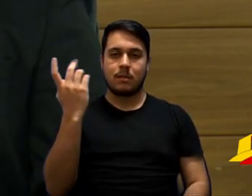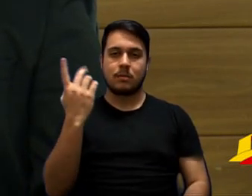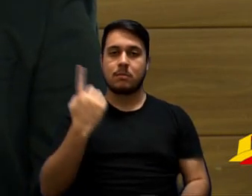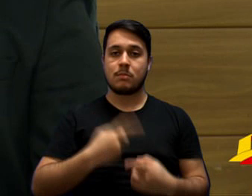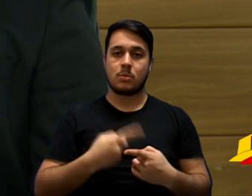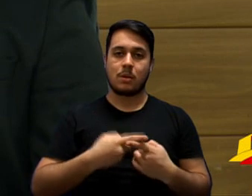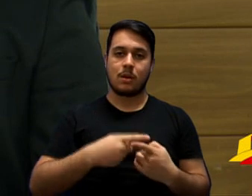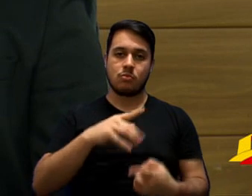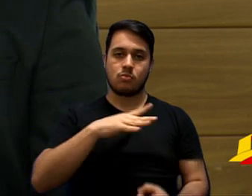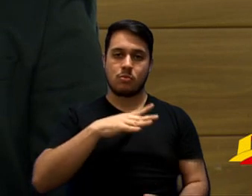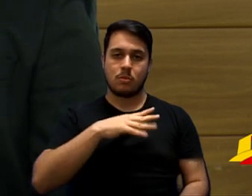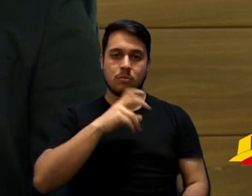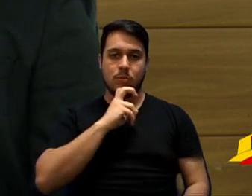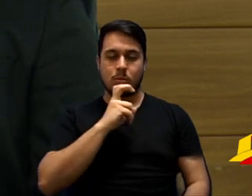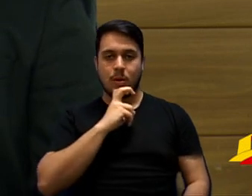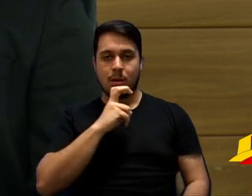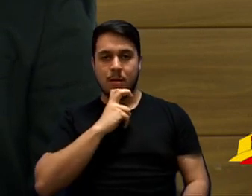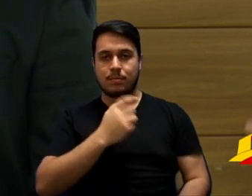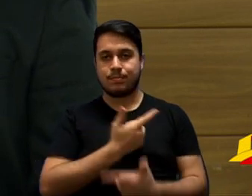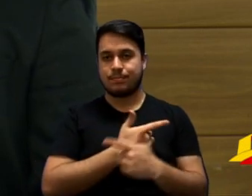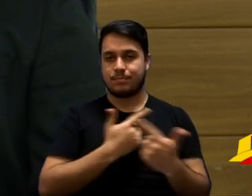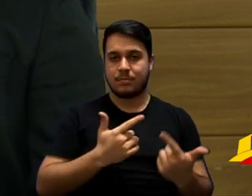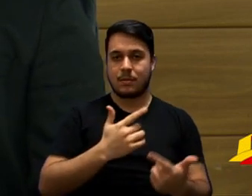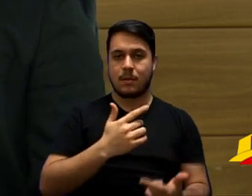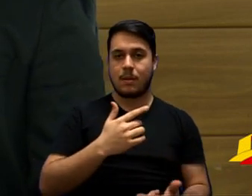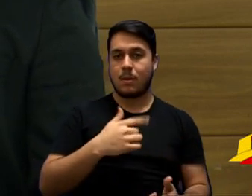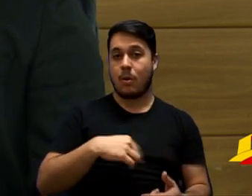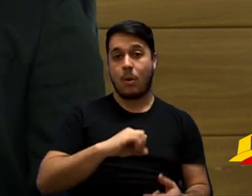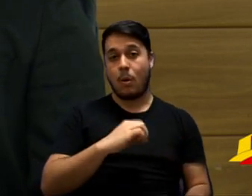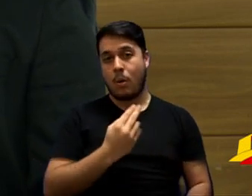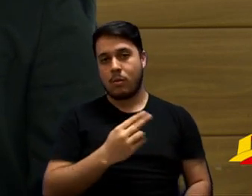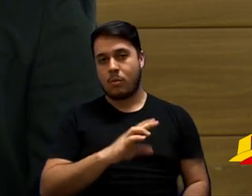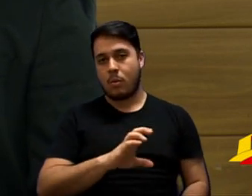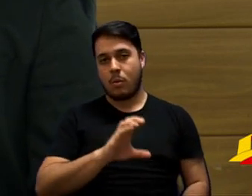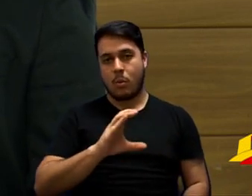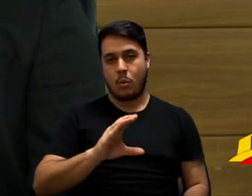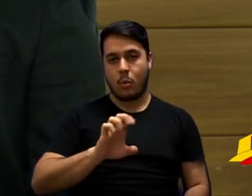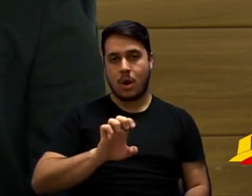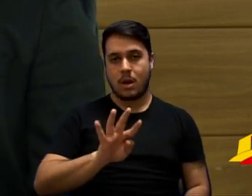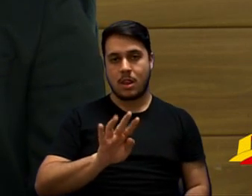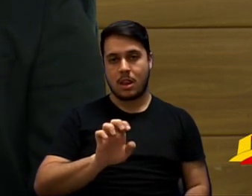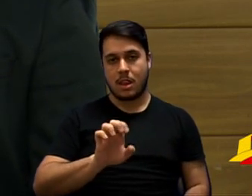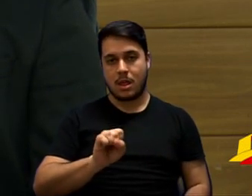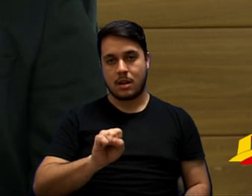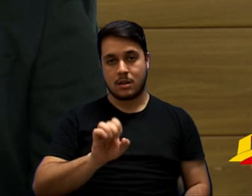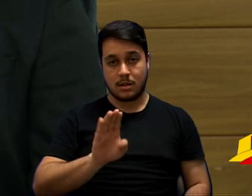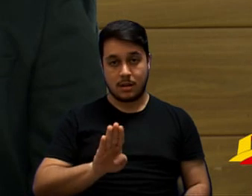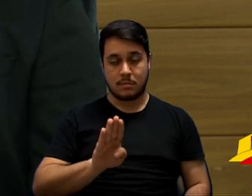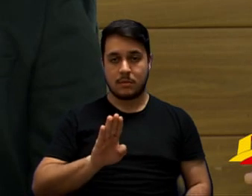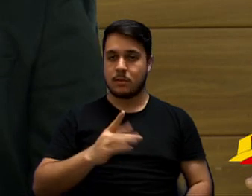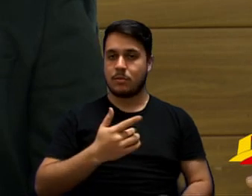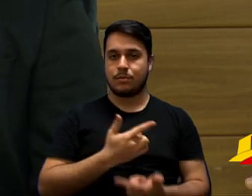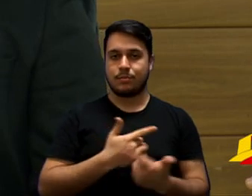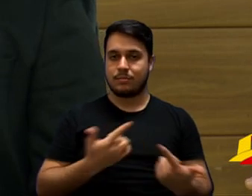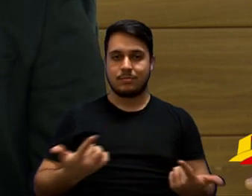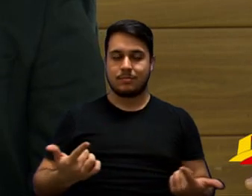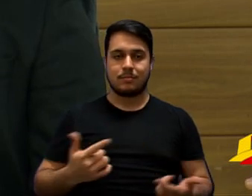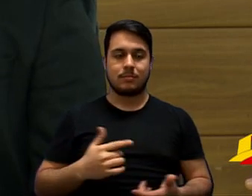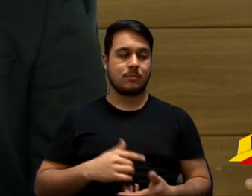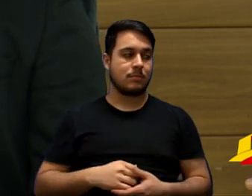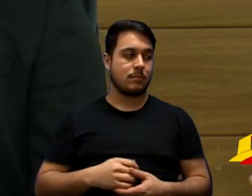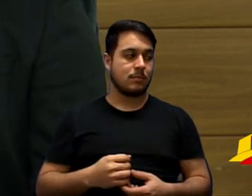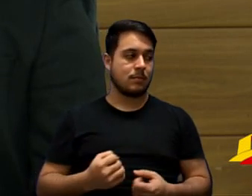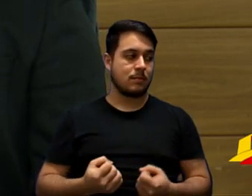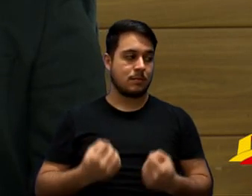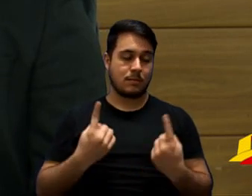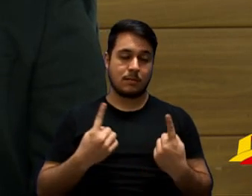ou pelo menos a própria cetesb reconhecer que nós não temos essa técnica é me parece estranho eu compartilharia contigo depois e